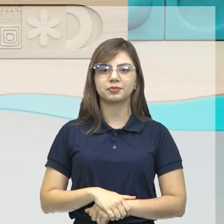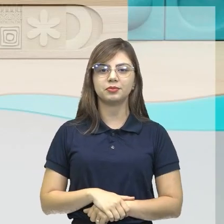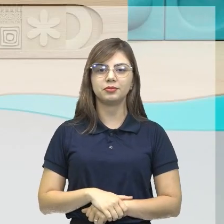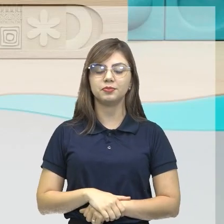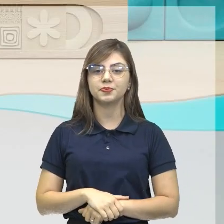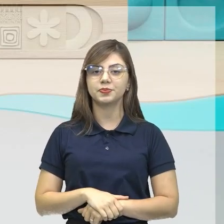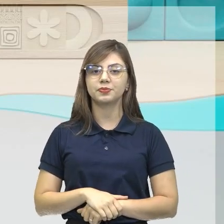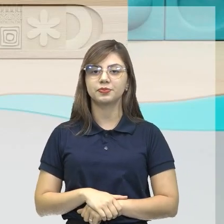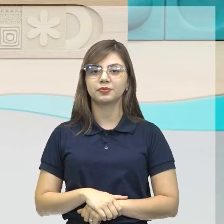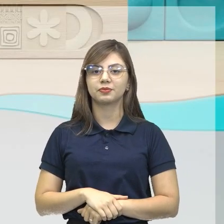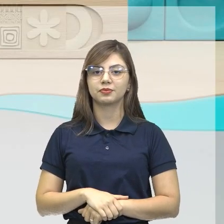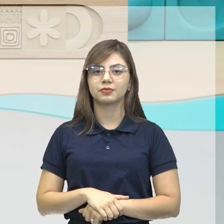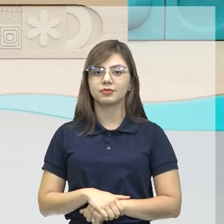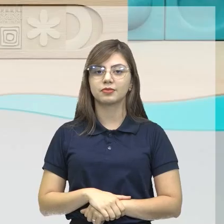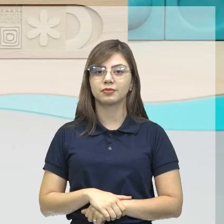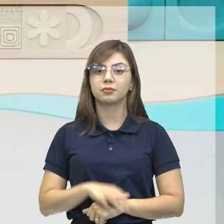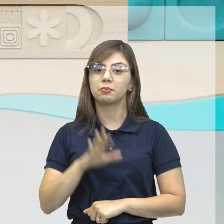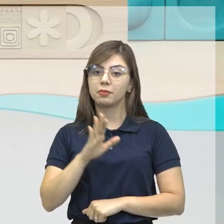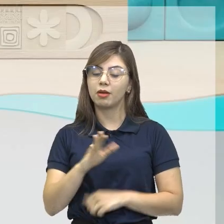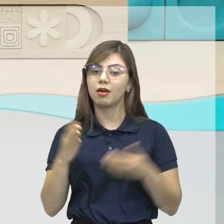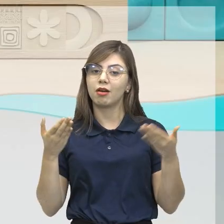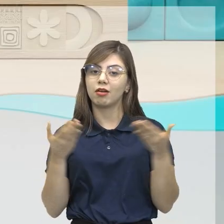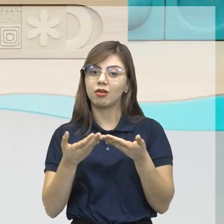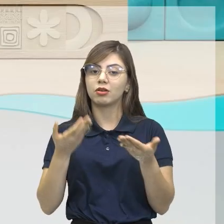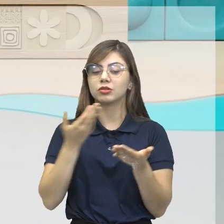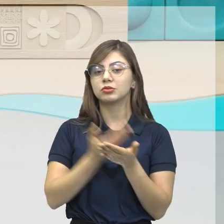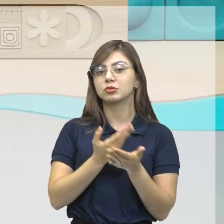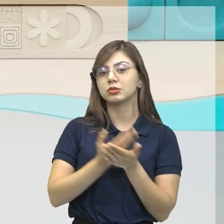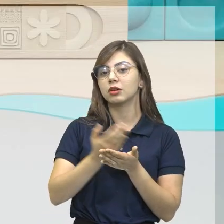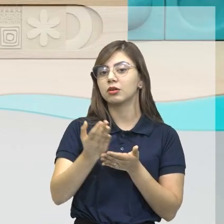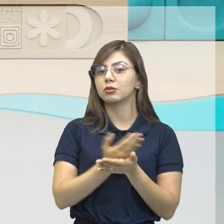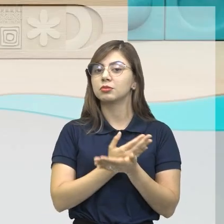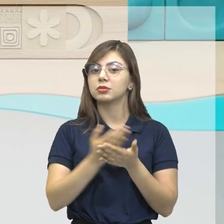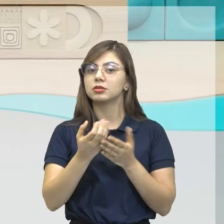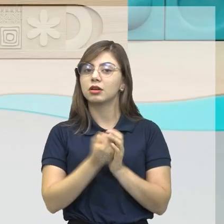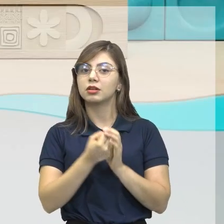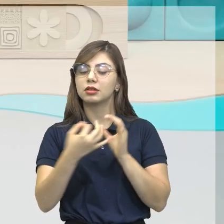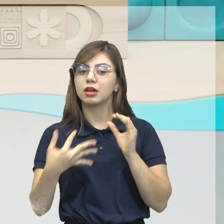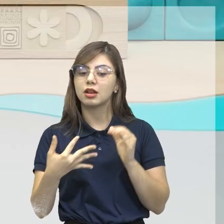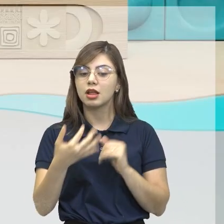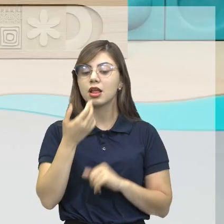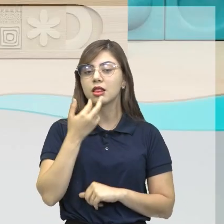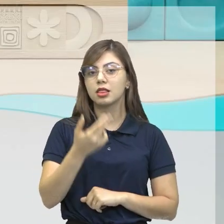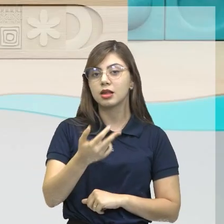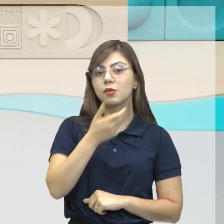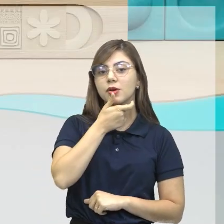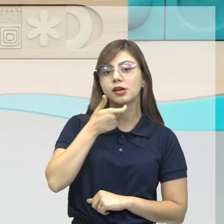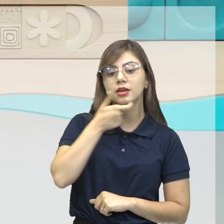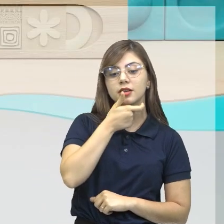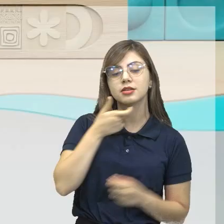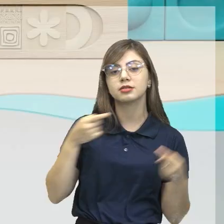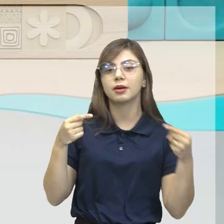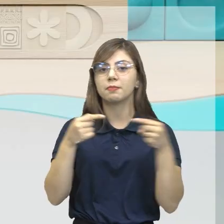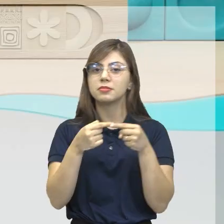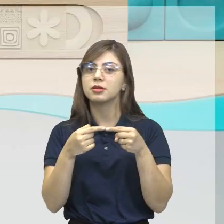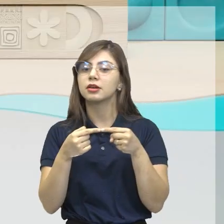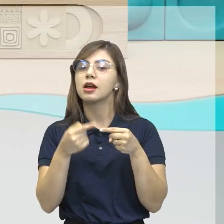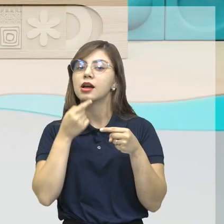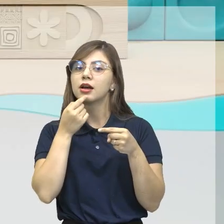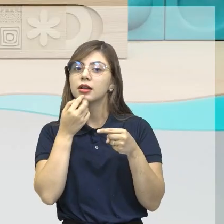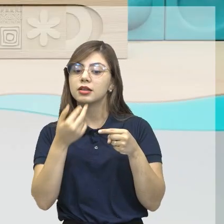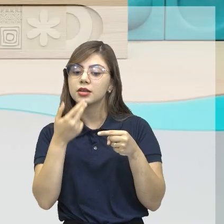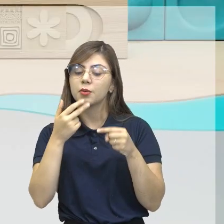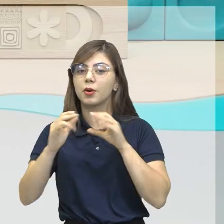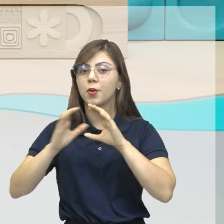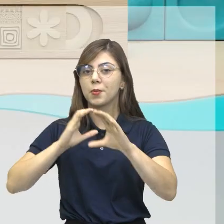Agora, vamos ver alguns aspectos relacionados à língua inglesa como língua franca.